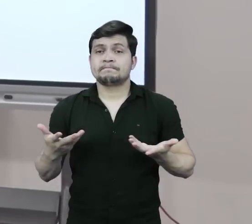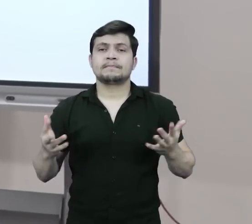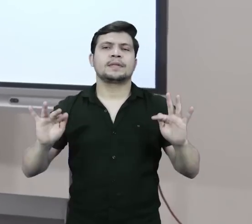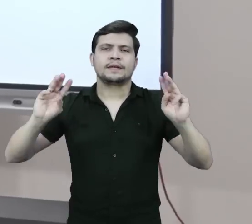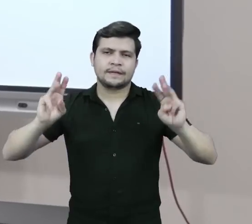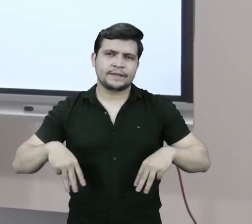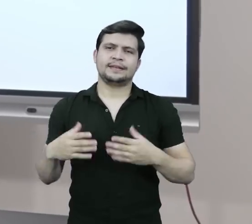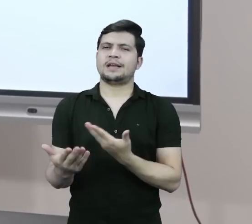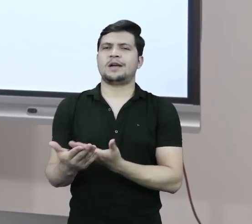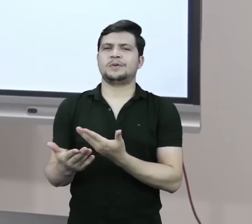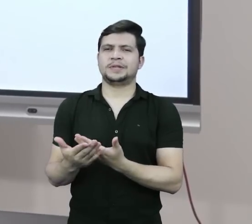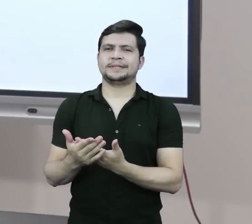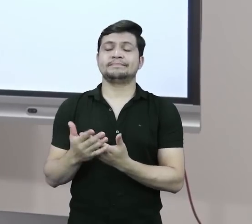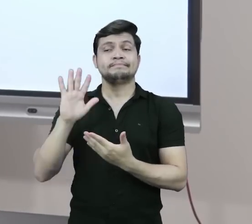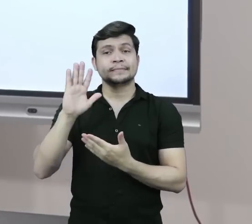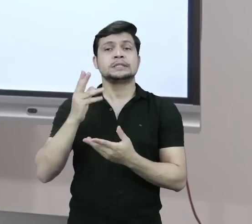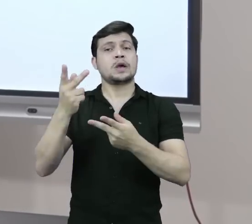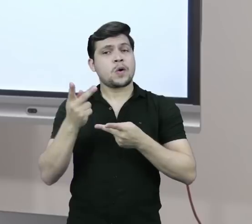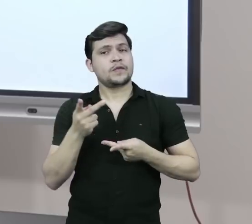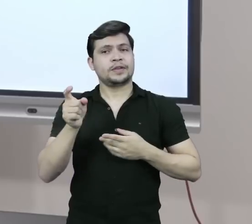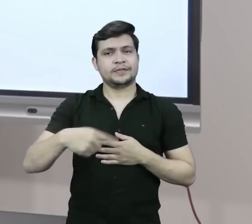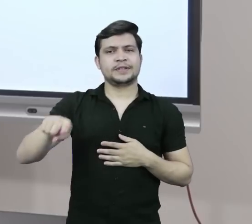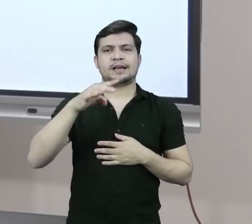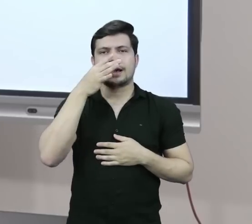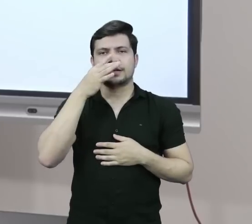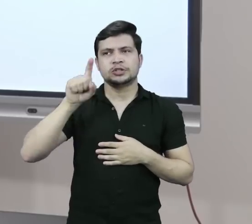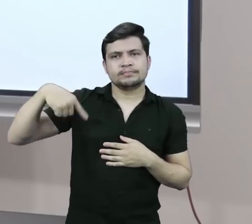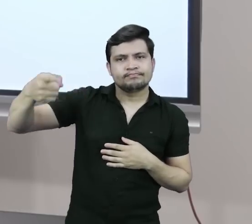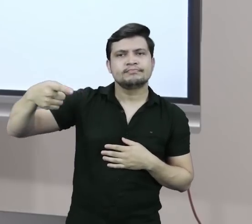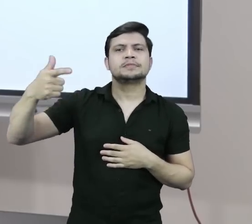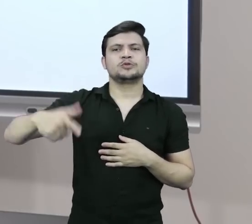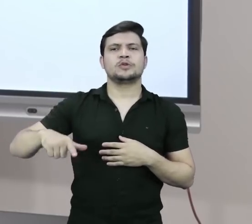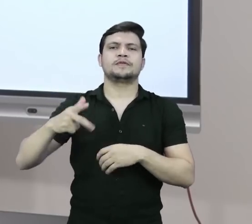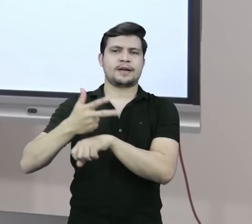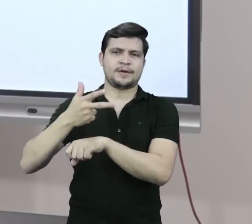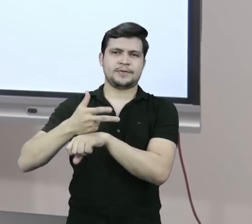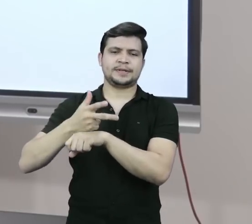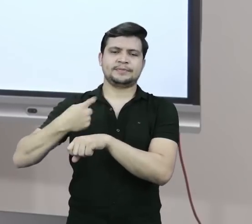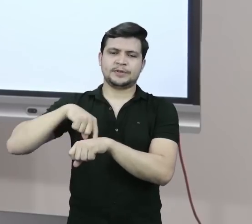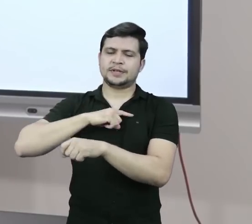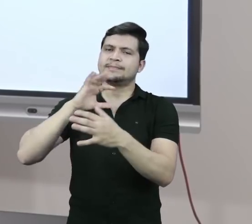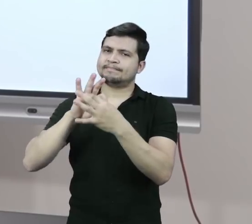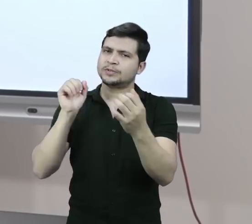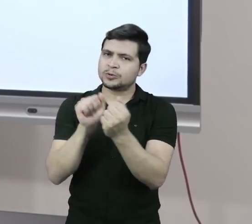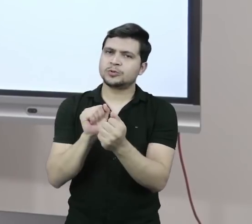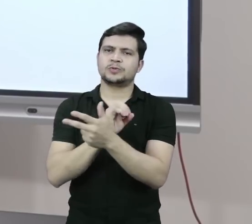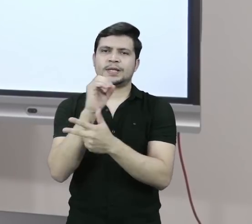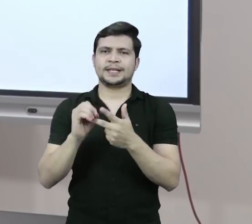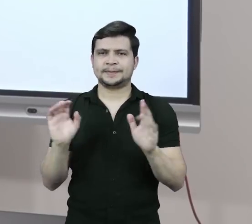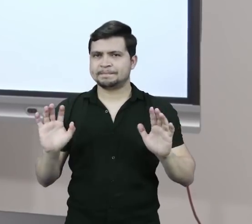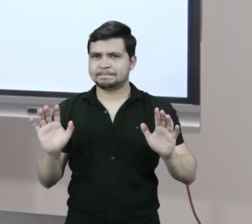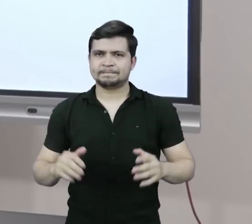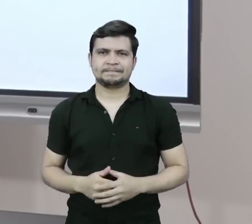aula. Deixo o convite para vocês para assistirem às próximas aulas, né? Então, todos juntos no Enem Não Tira Férias.